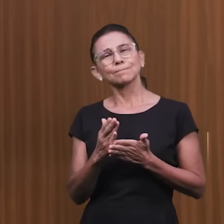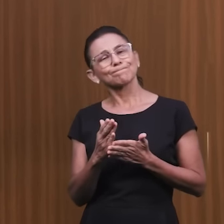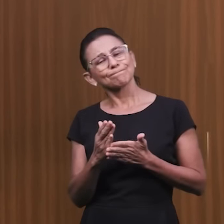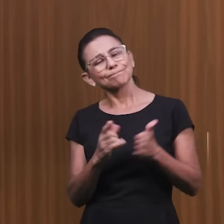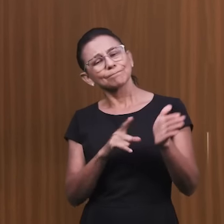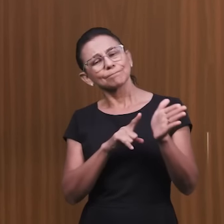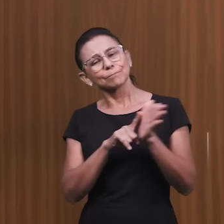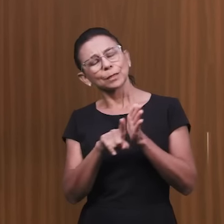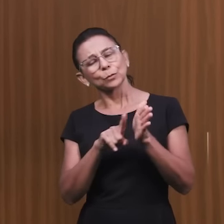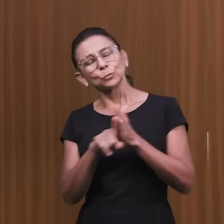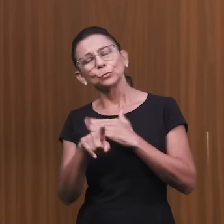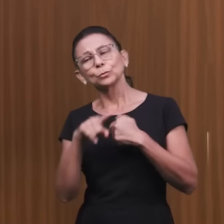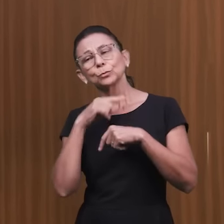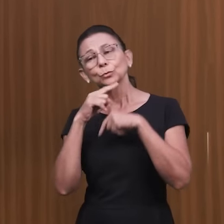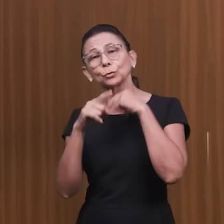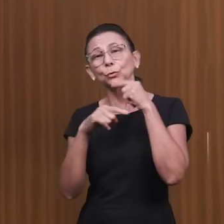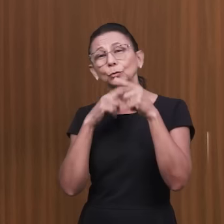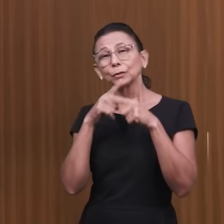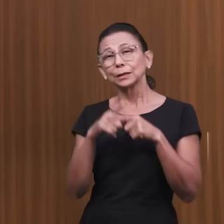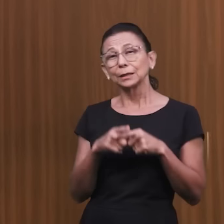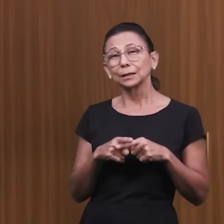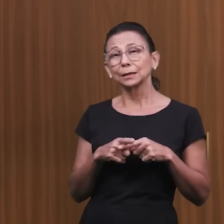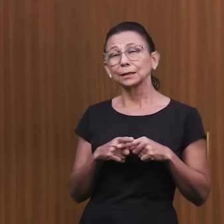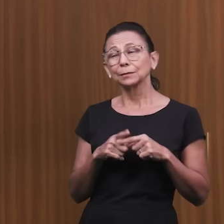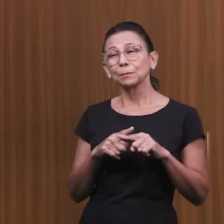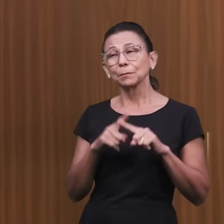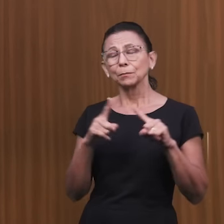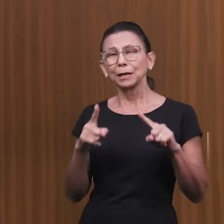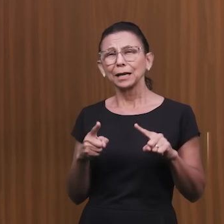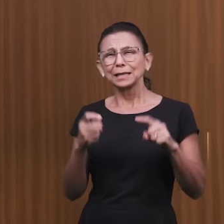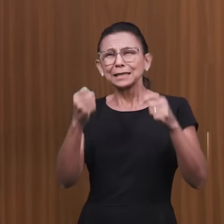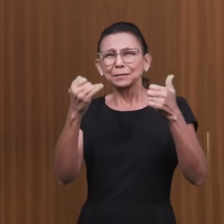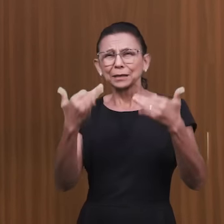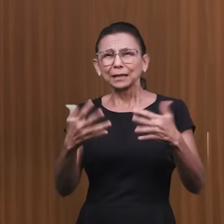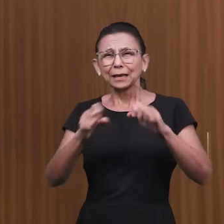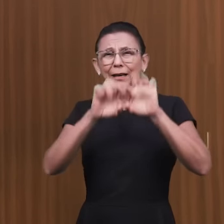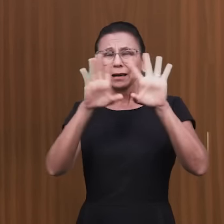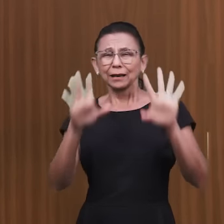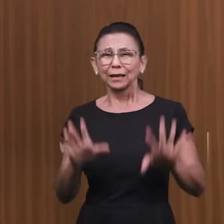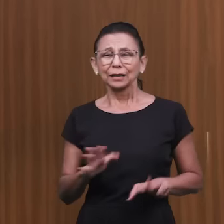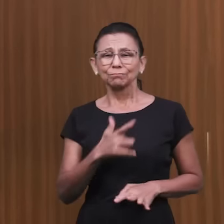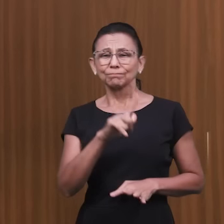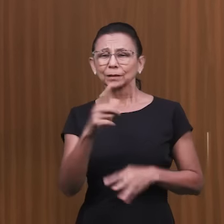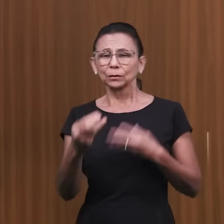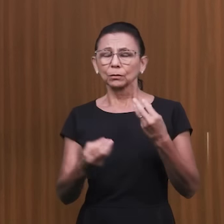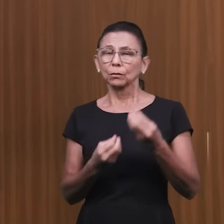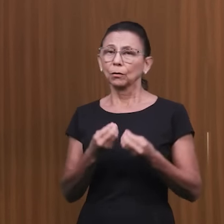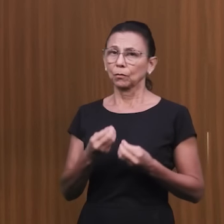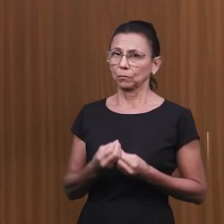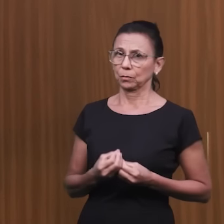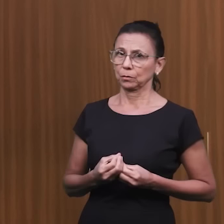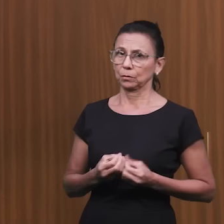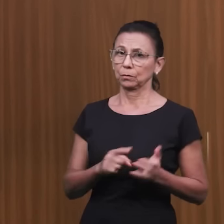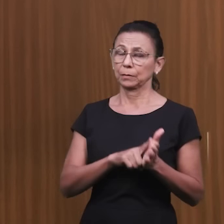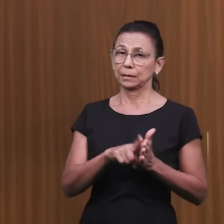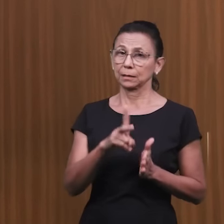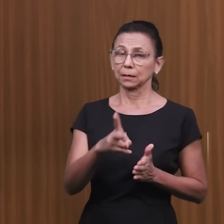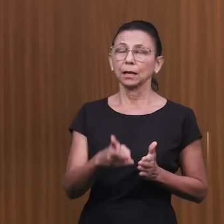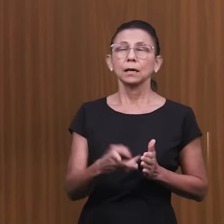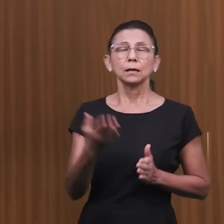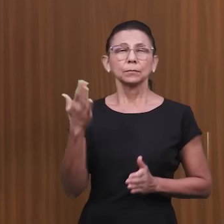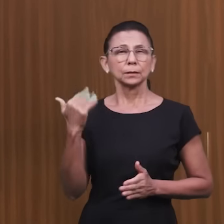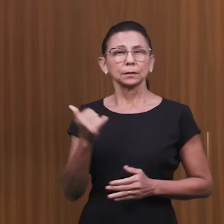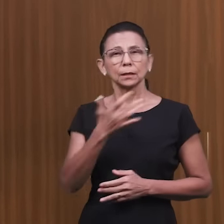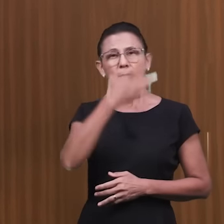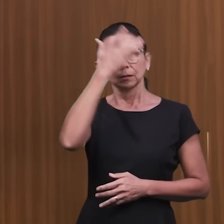muito esclarecidas, porque é um tema que está sendo discutido ainda. Então, são pessoas que, às vezes, tiveram diagnósticos